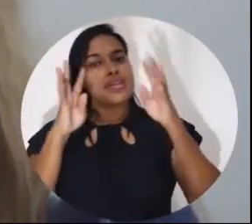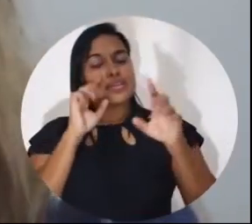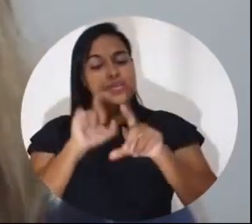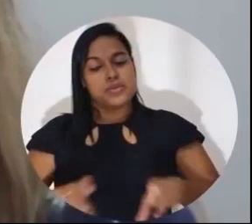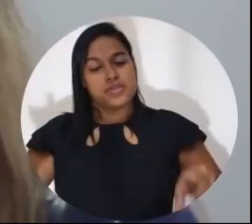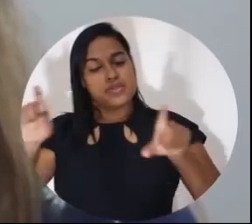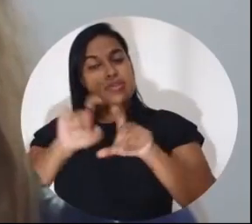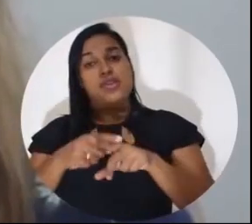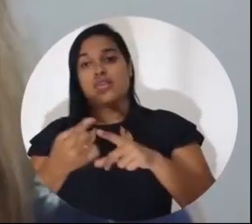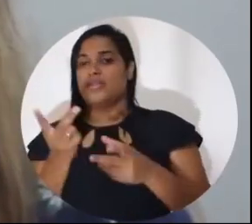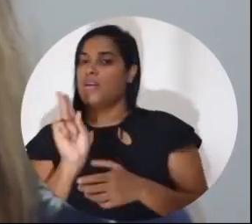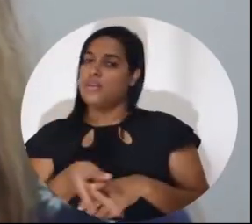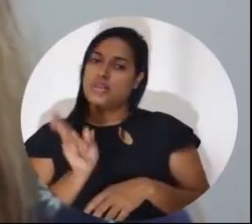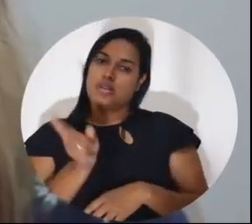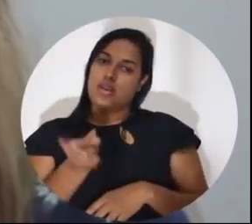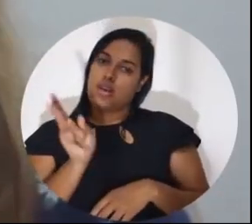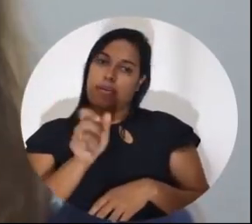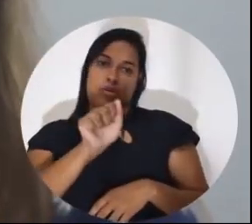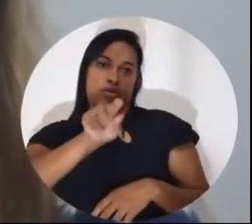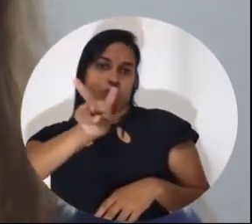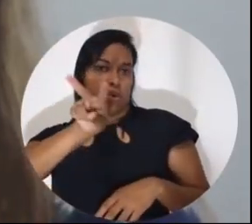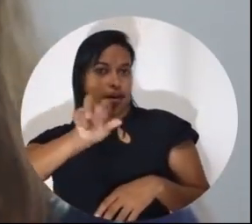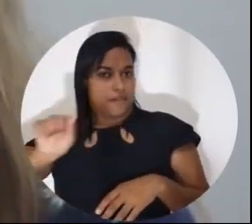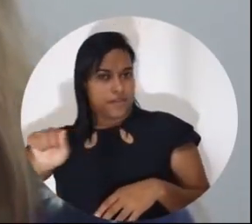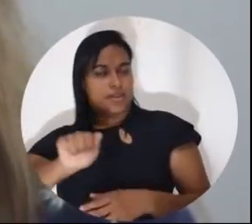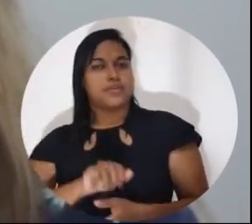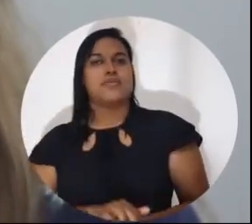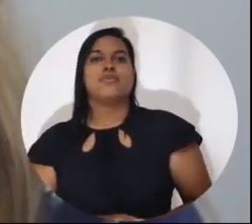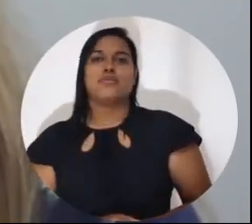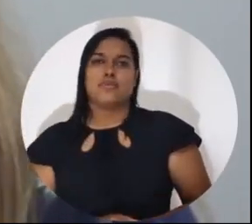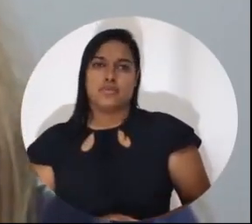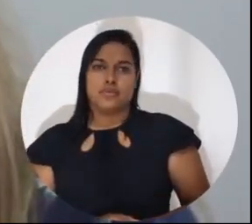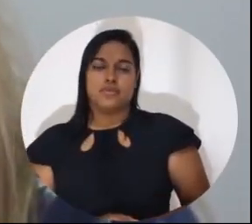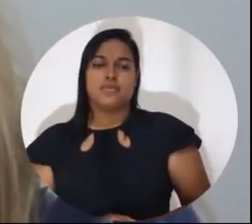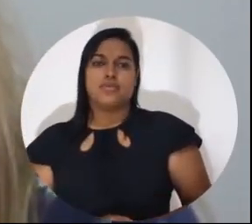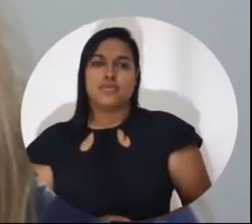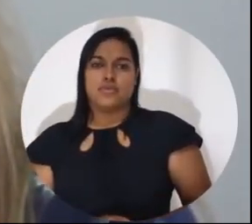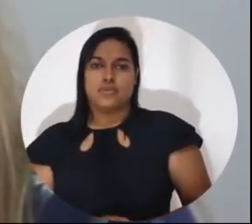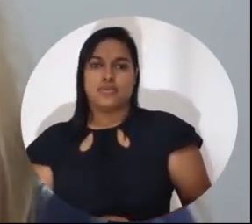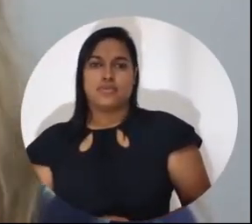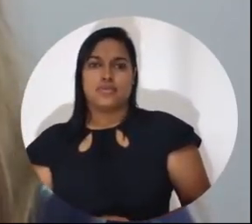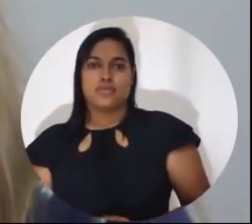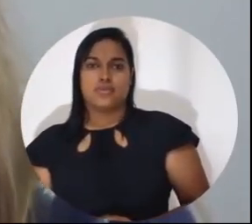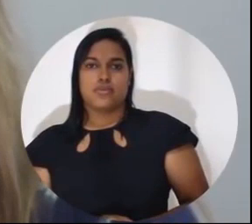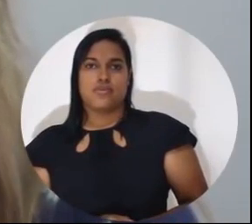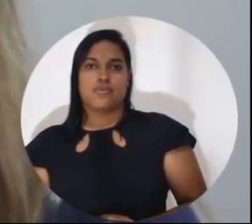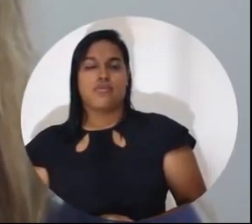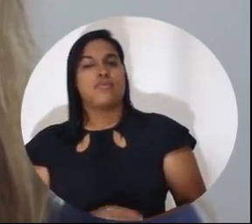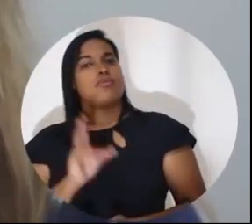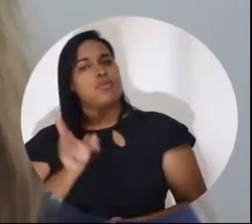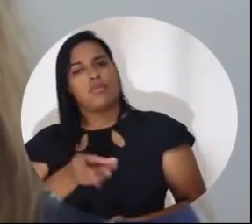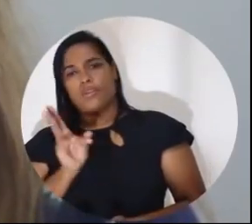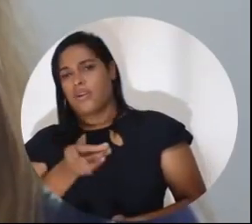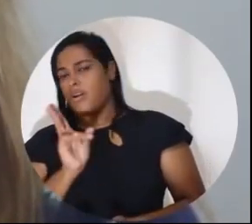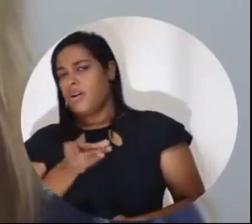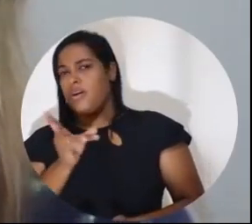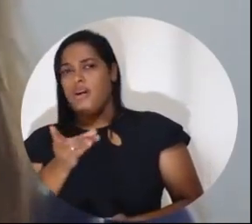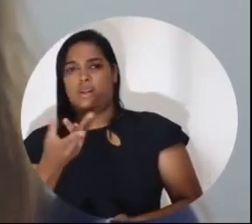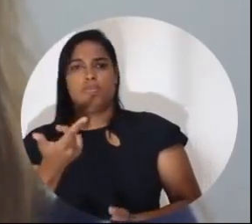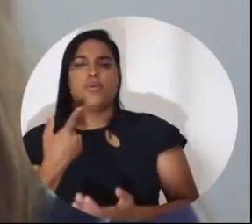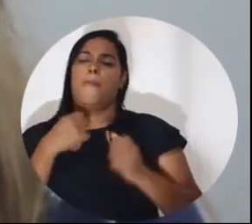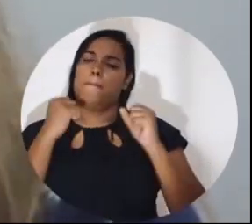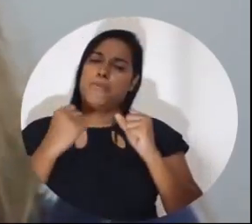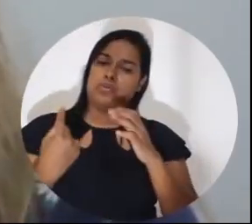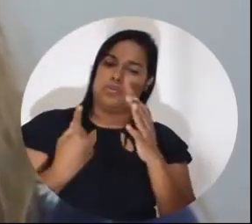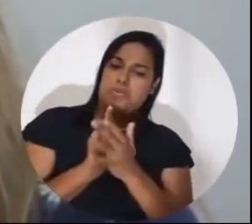estarei sempre com vocês no AVA, sempre com você no AVA. E contem comigo até